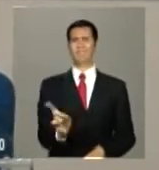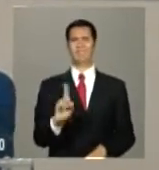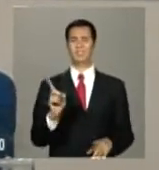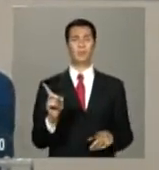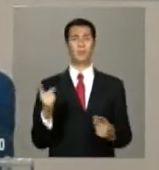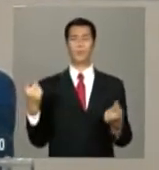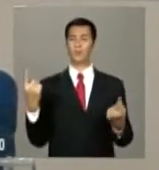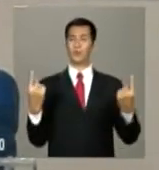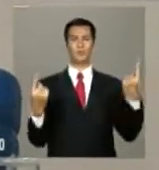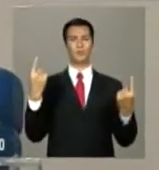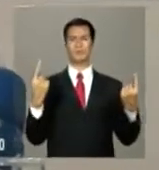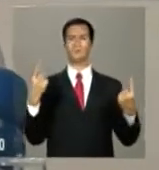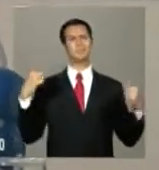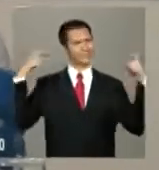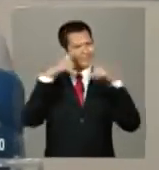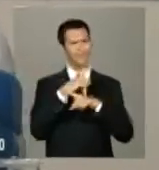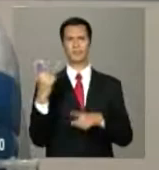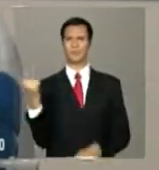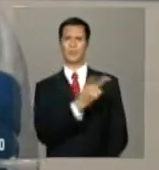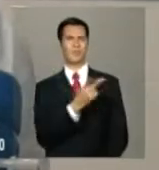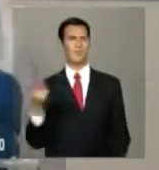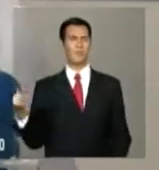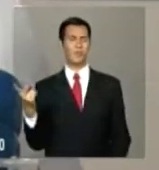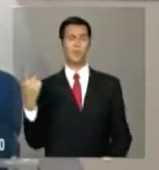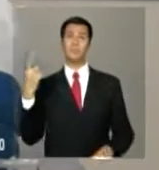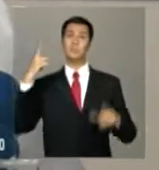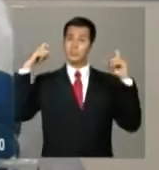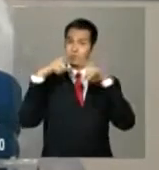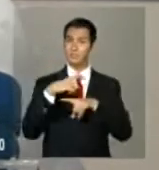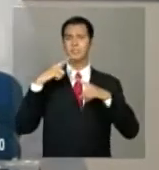fechar acordo quando há